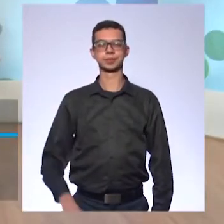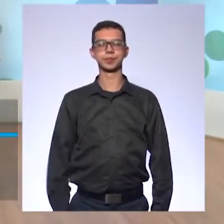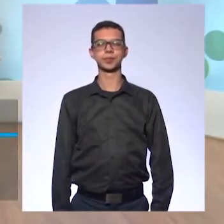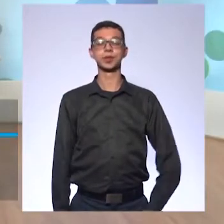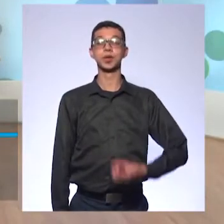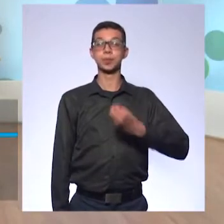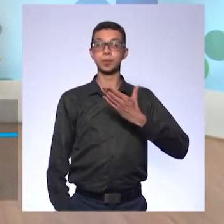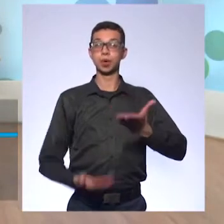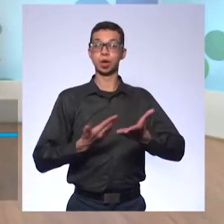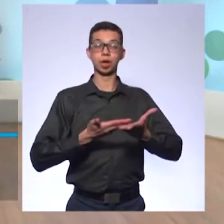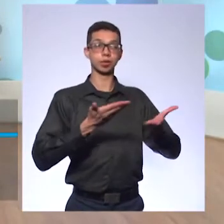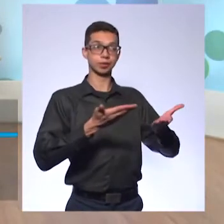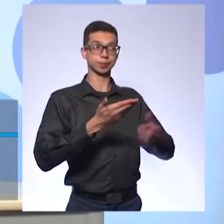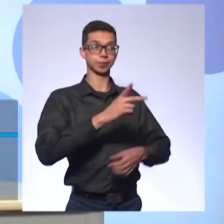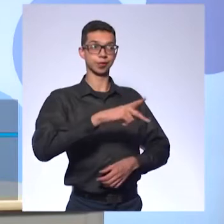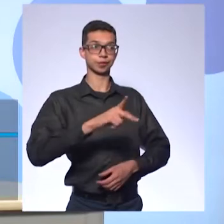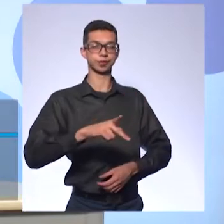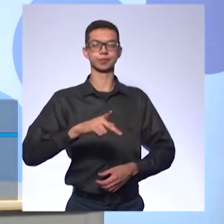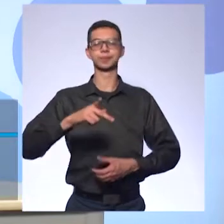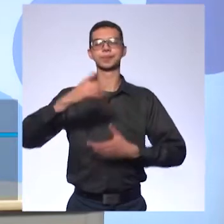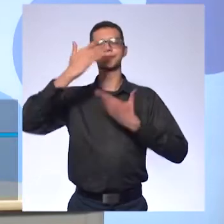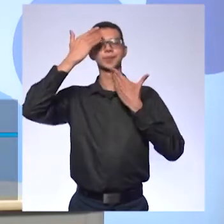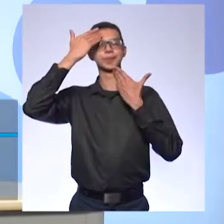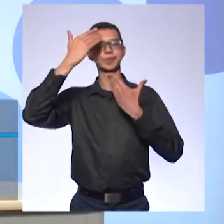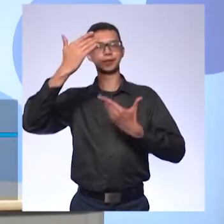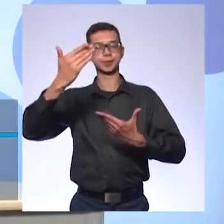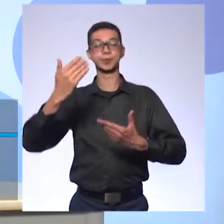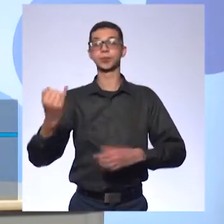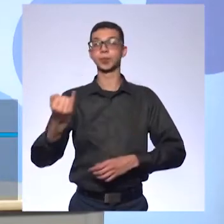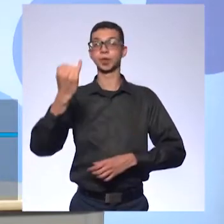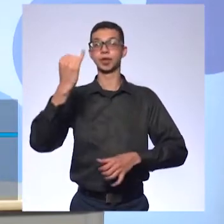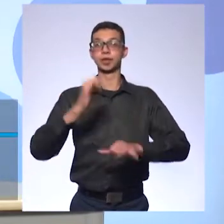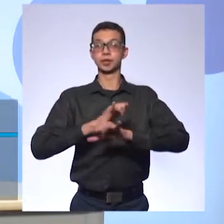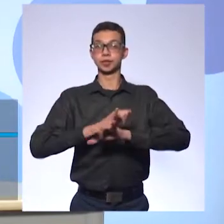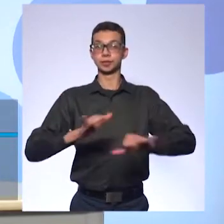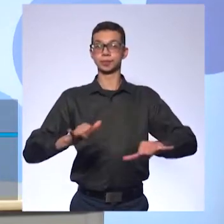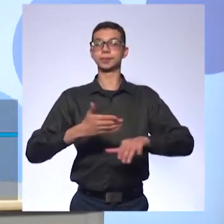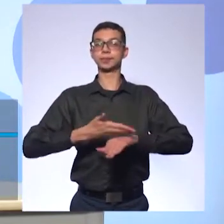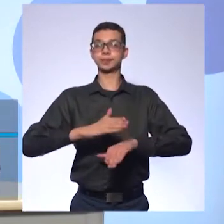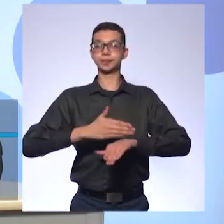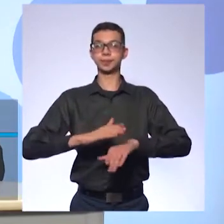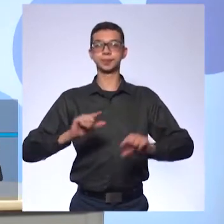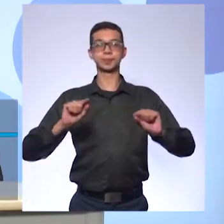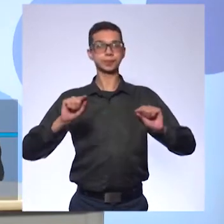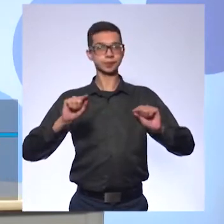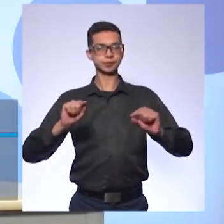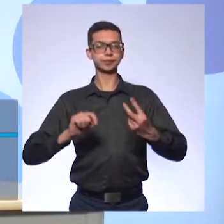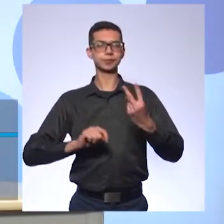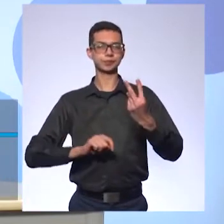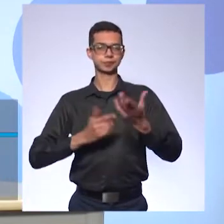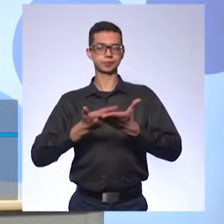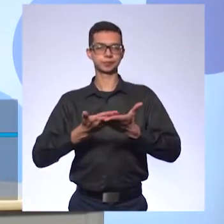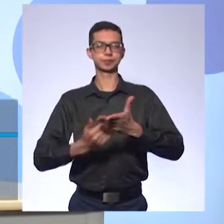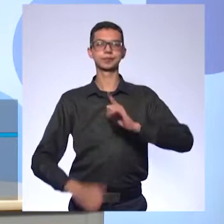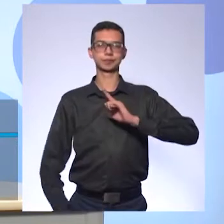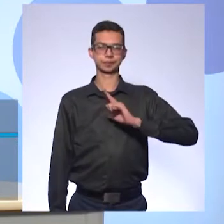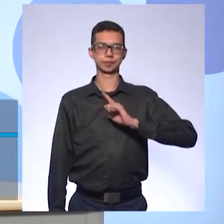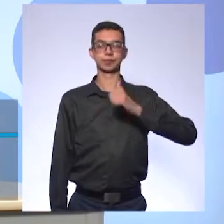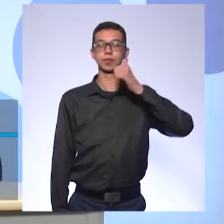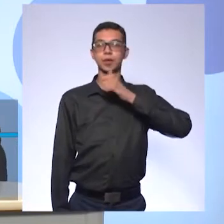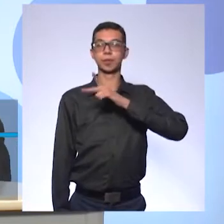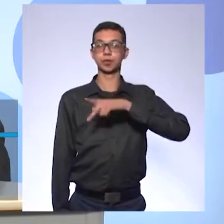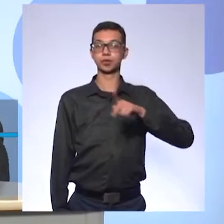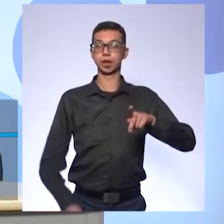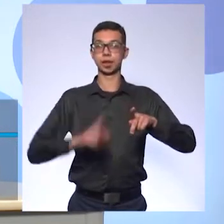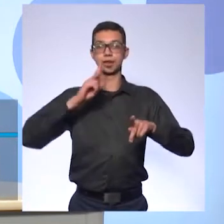aula, professora. Obrigada. E é importante a gente ressaltar que essa habilidade ela vai ser trabalhada em 2 aulas, né? A professora leu aqui para